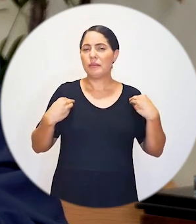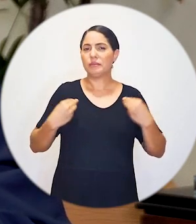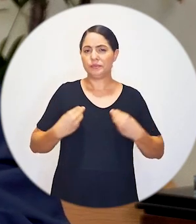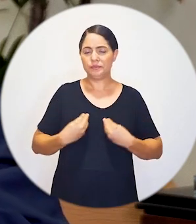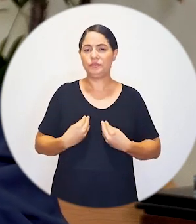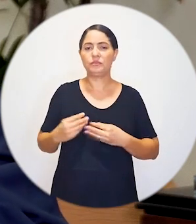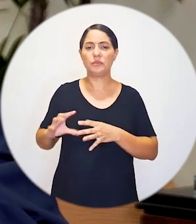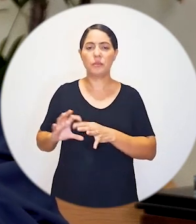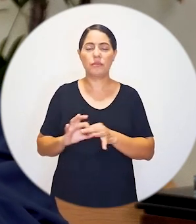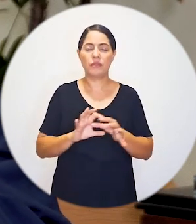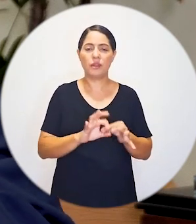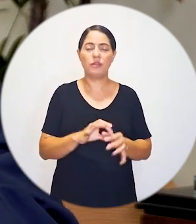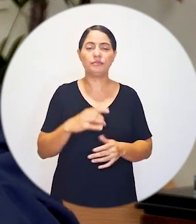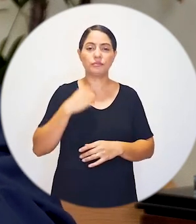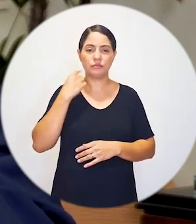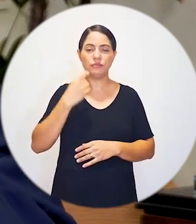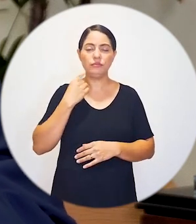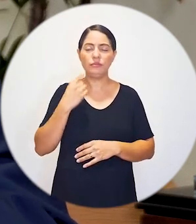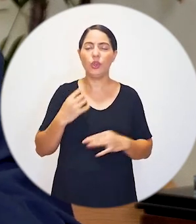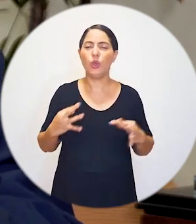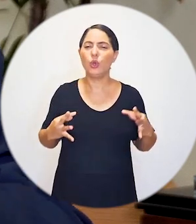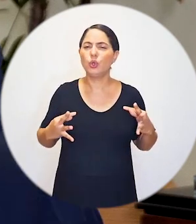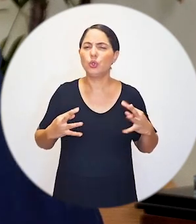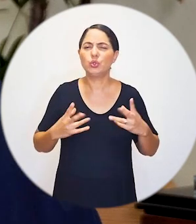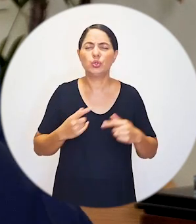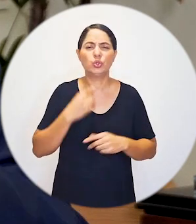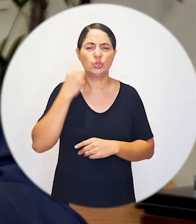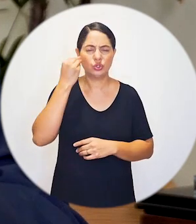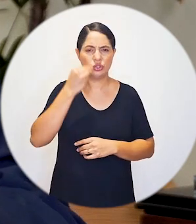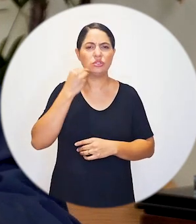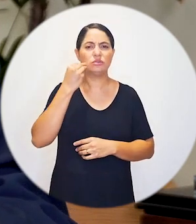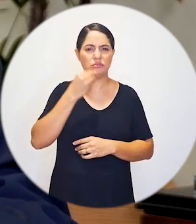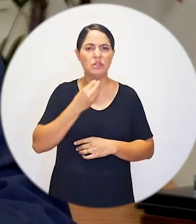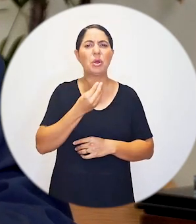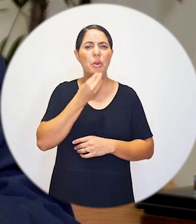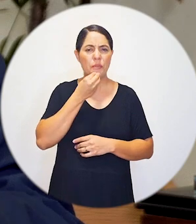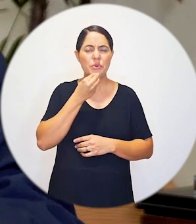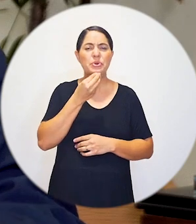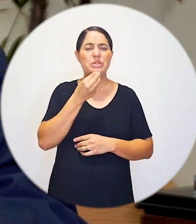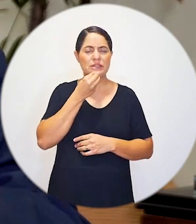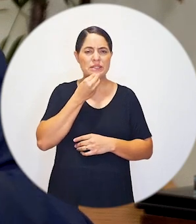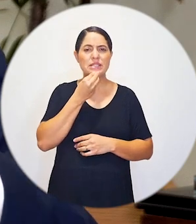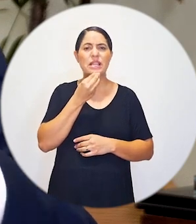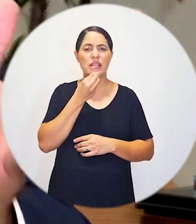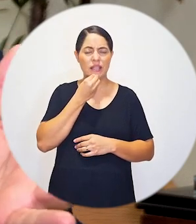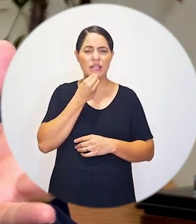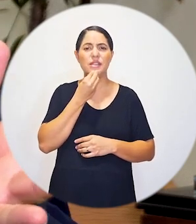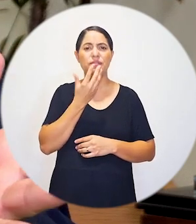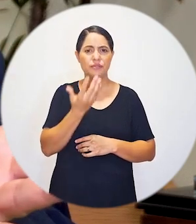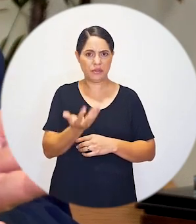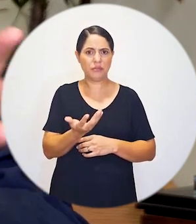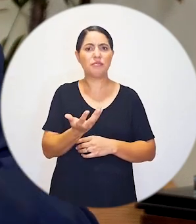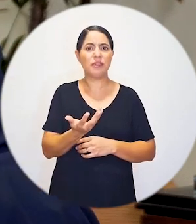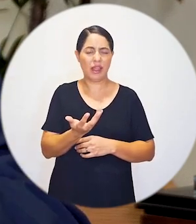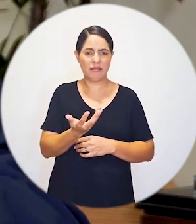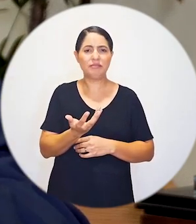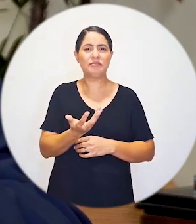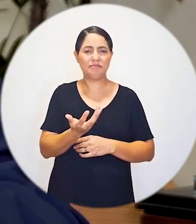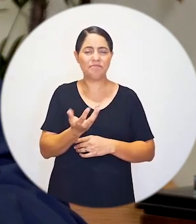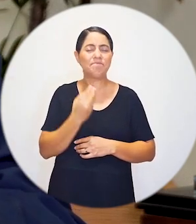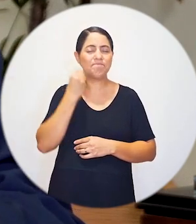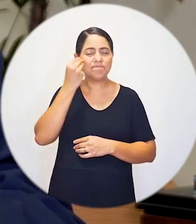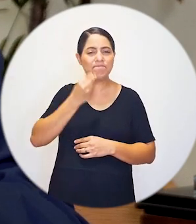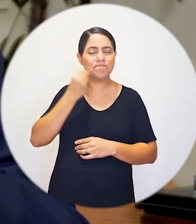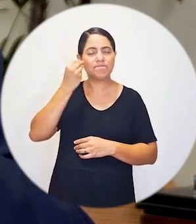são oriundos da advocacia, que eles possam trazer toda a sua experiência do outro lado